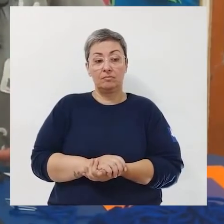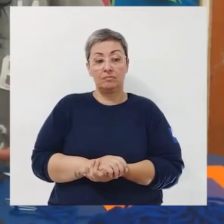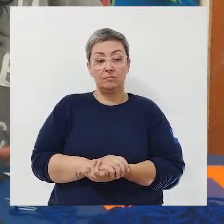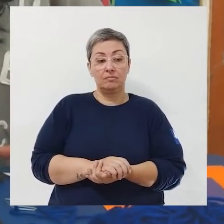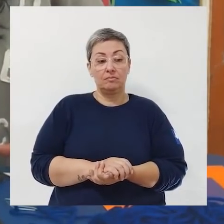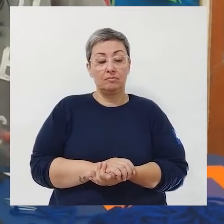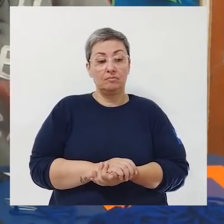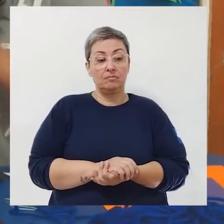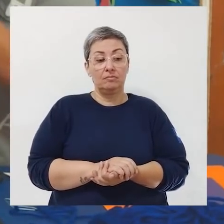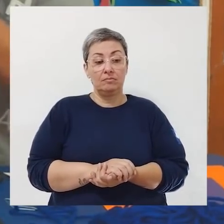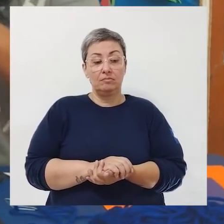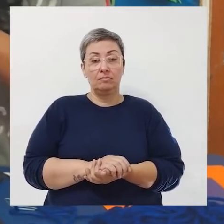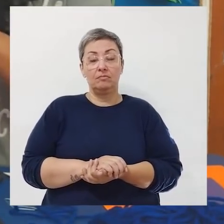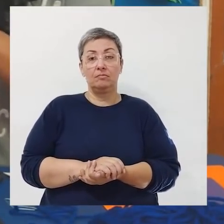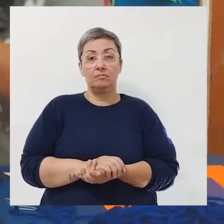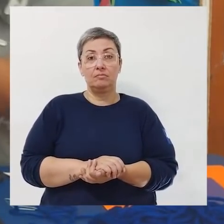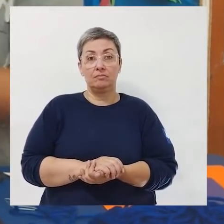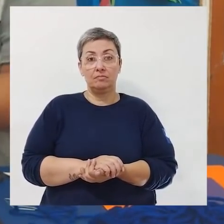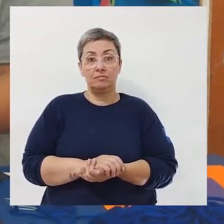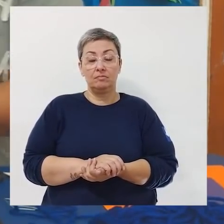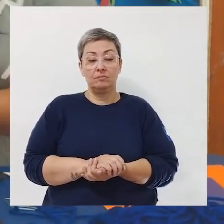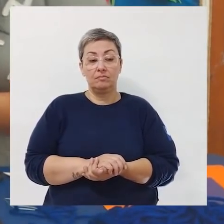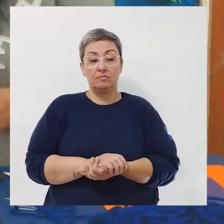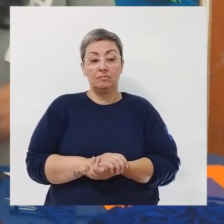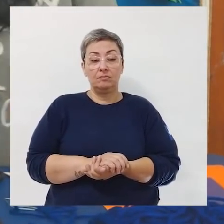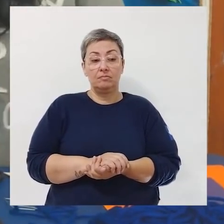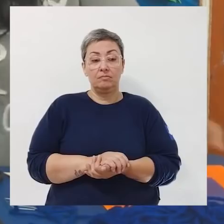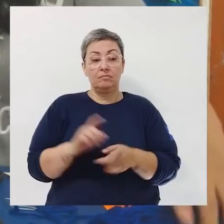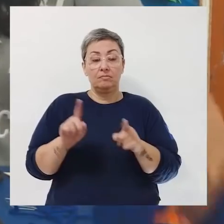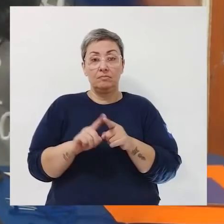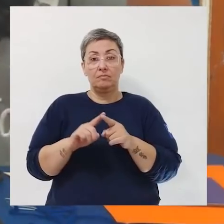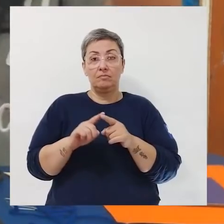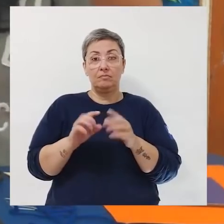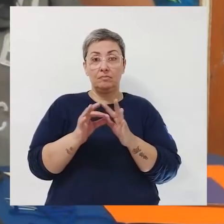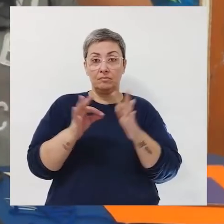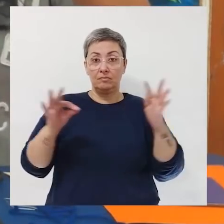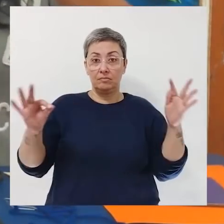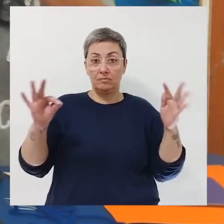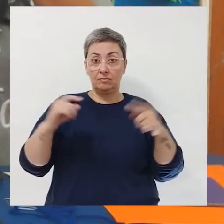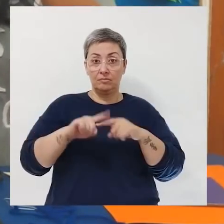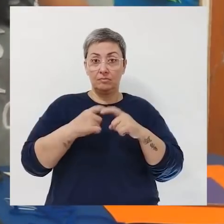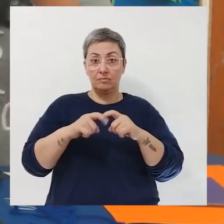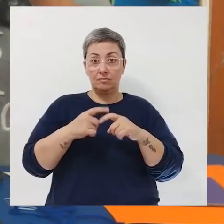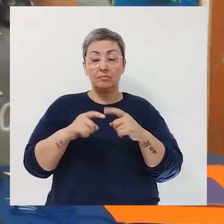canetinhas e lã.